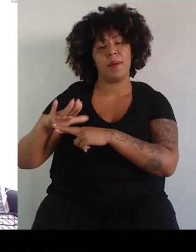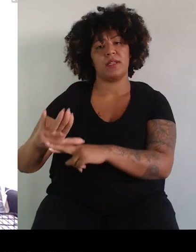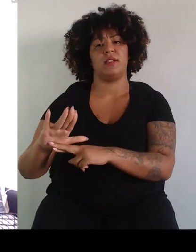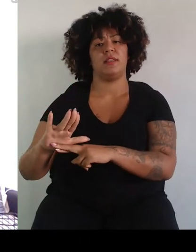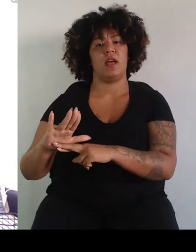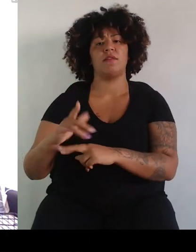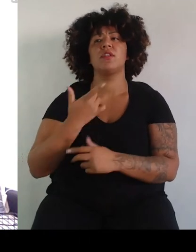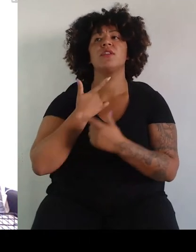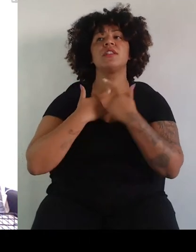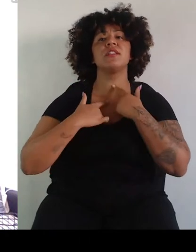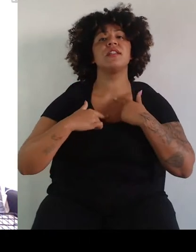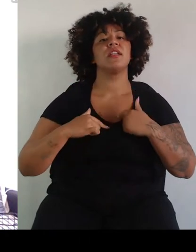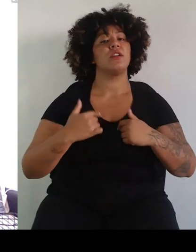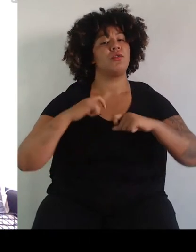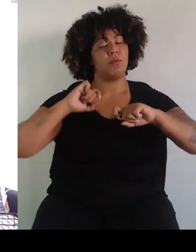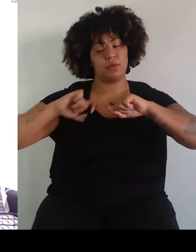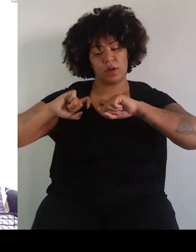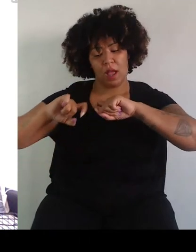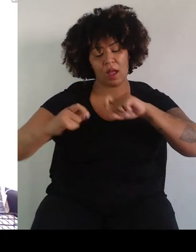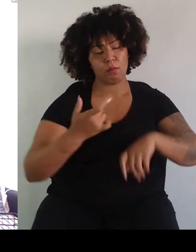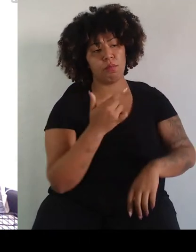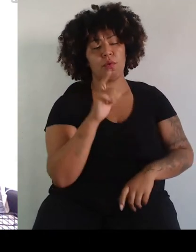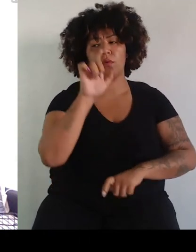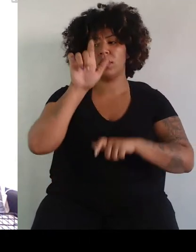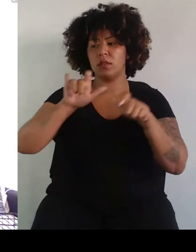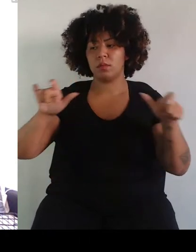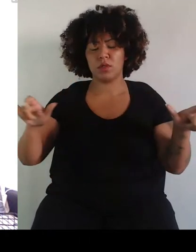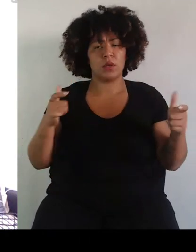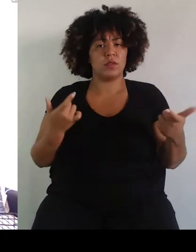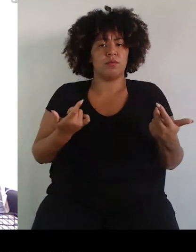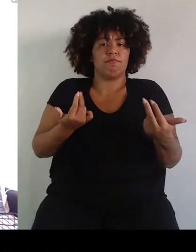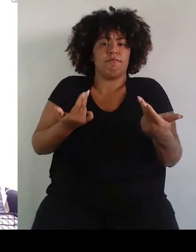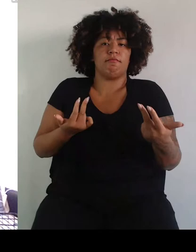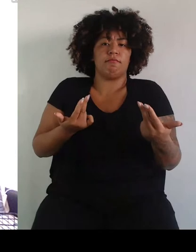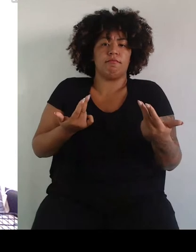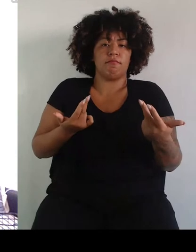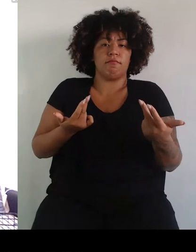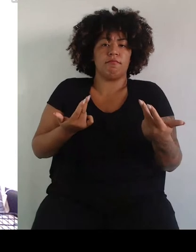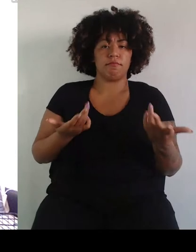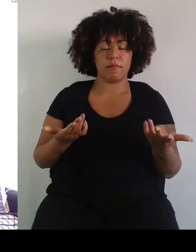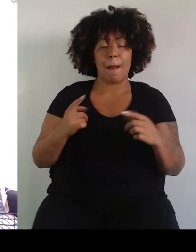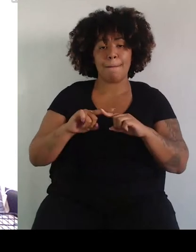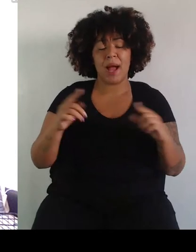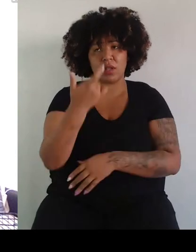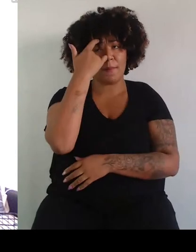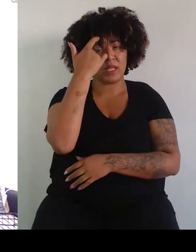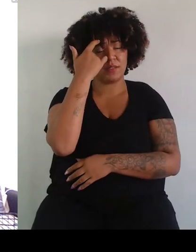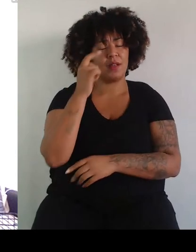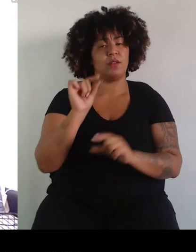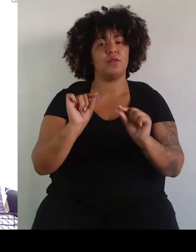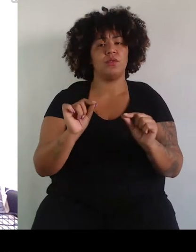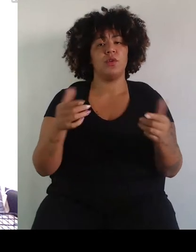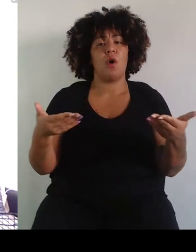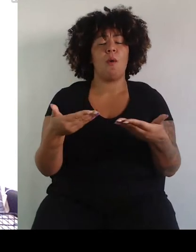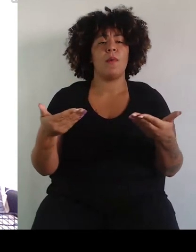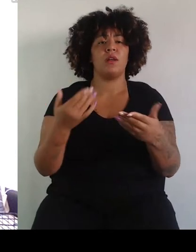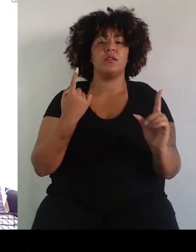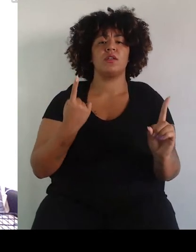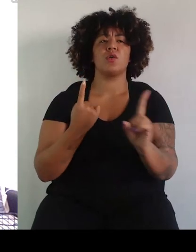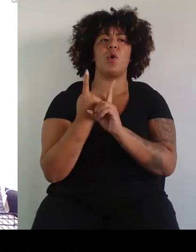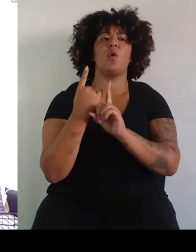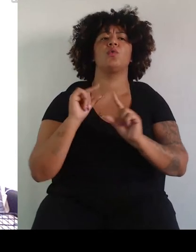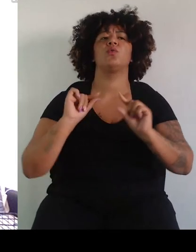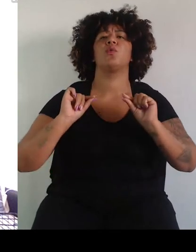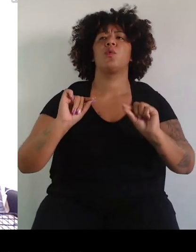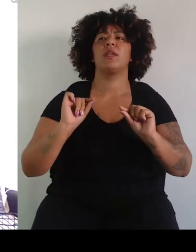desejo sexual por outras pessoas do mesmo sexo mas hoje quando eu estava pensando neste encontro o que é